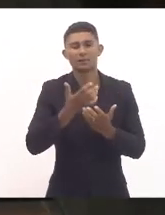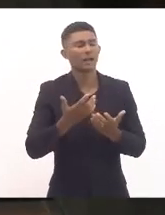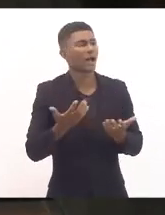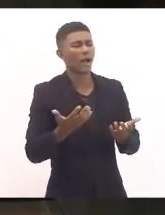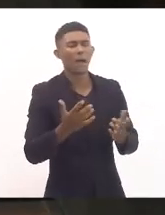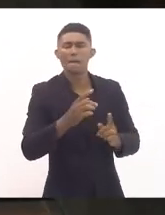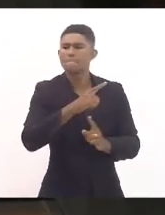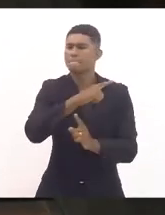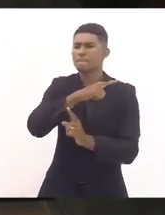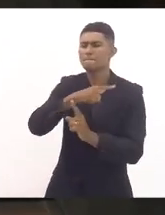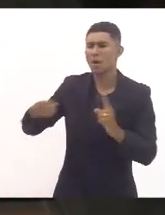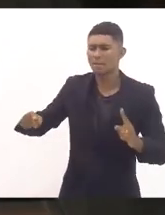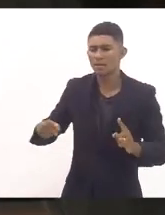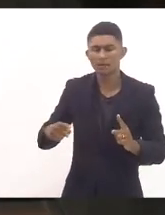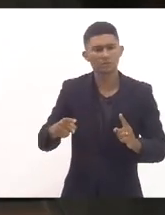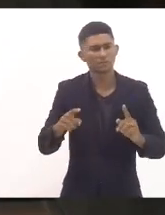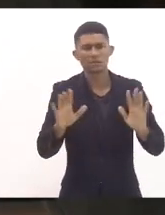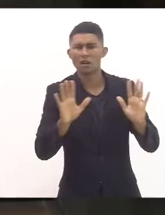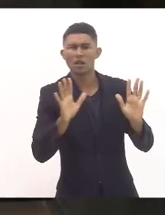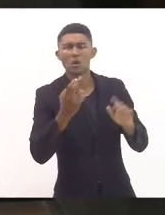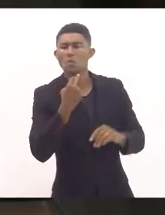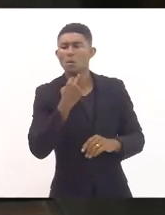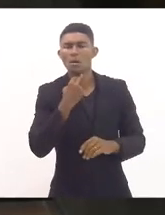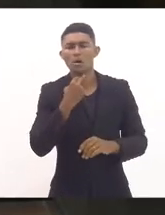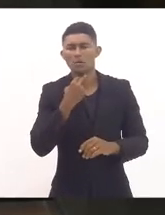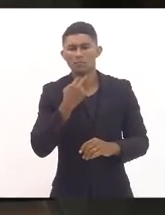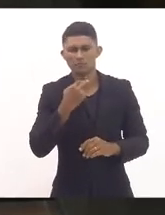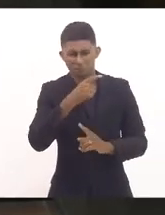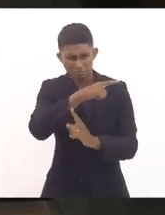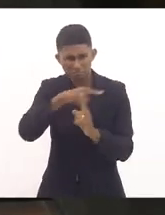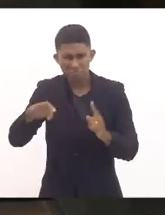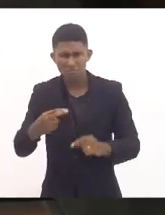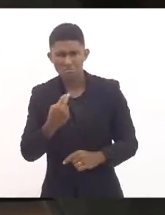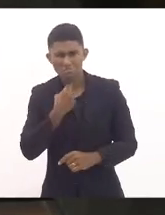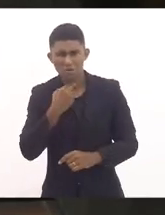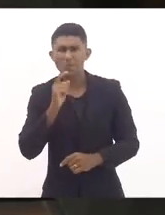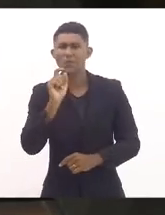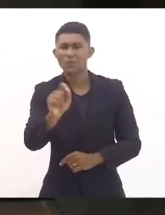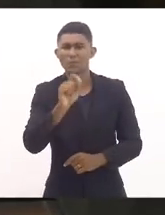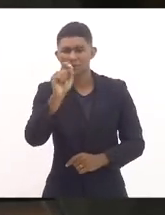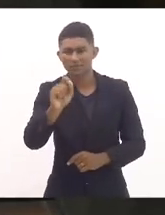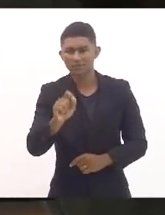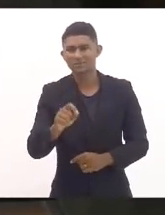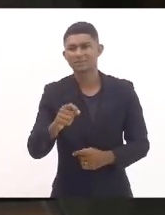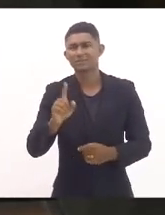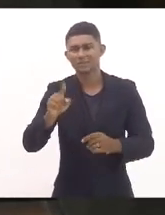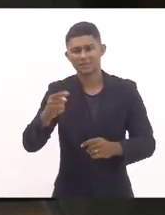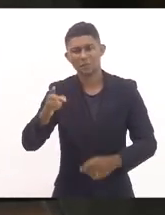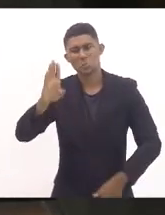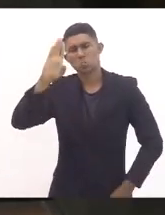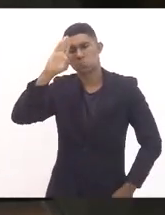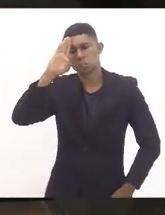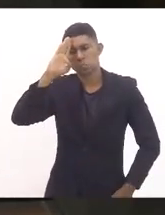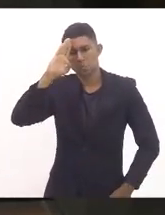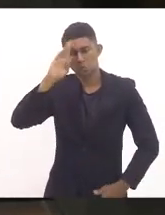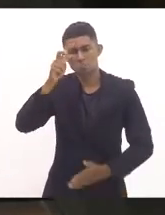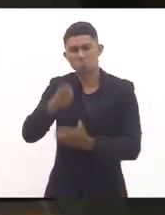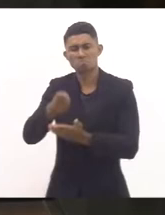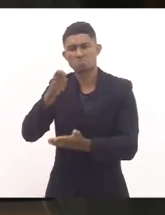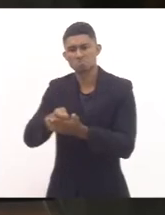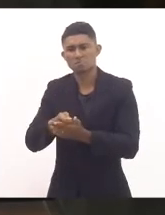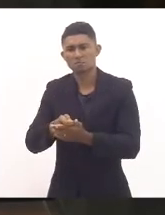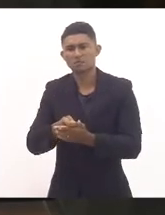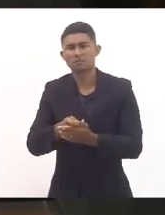proibir. Era proibido proibir no sentido da repressão e não da condução e